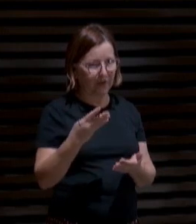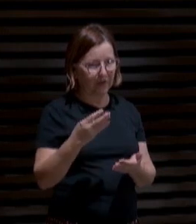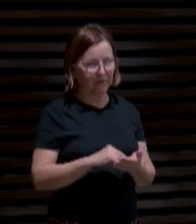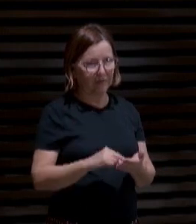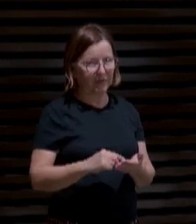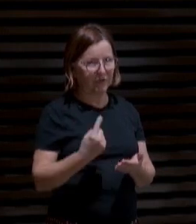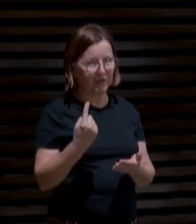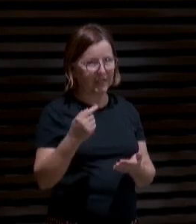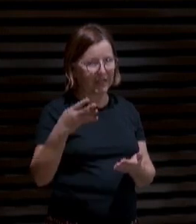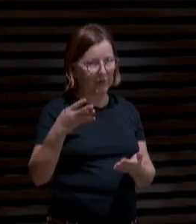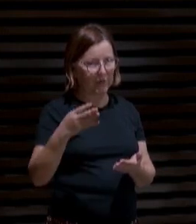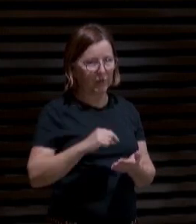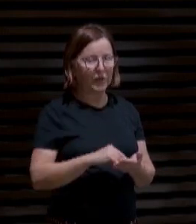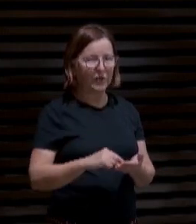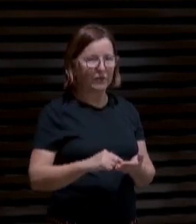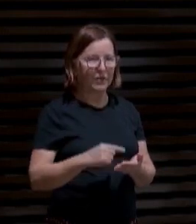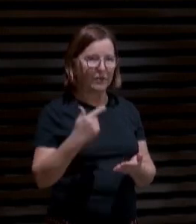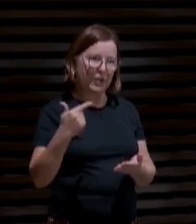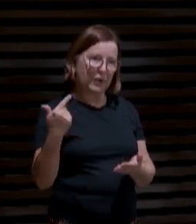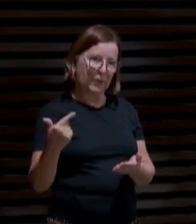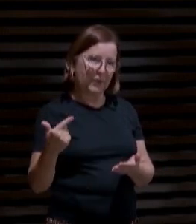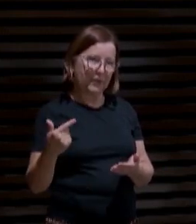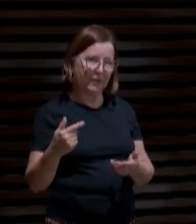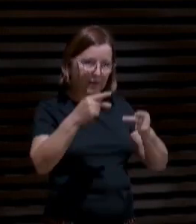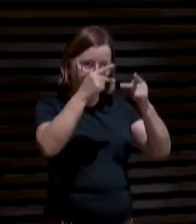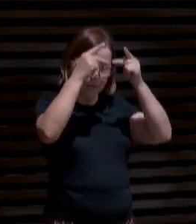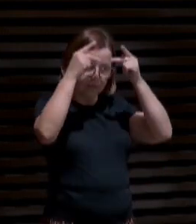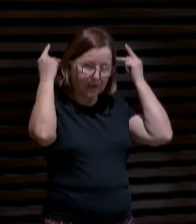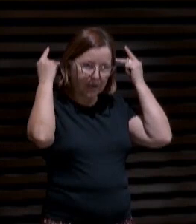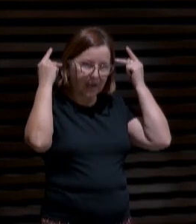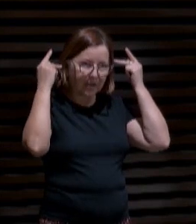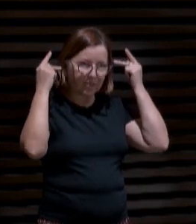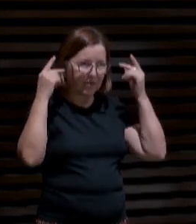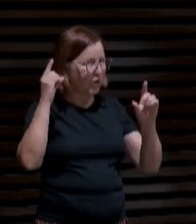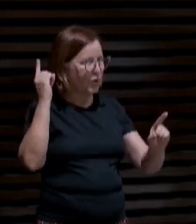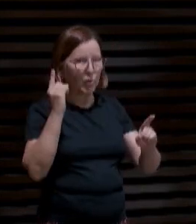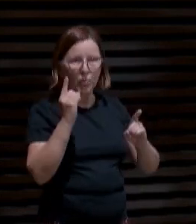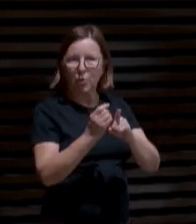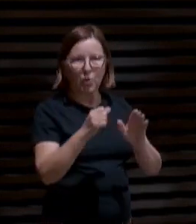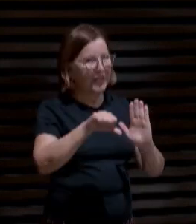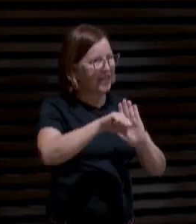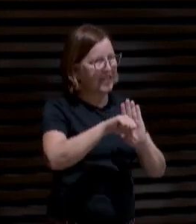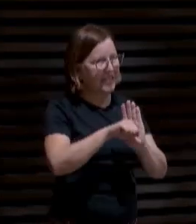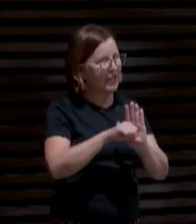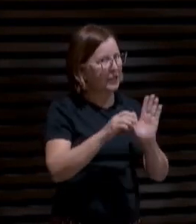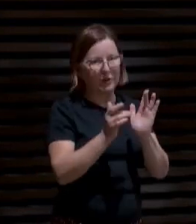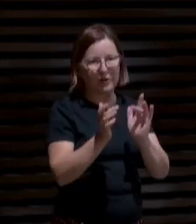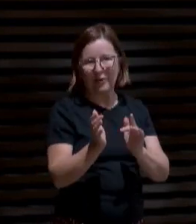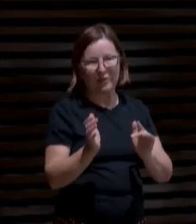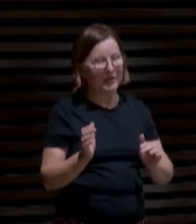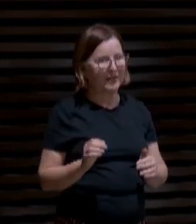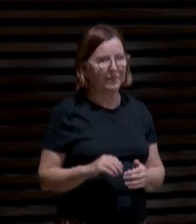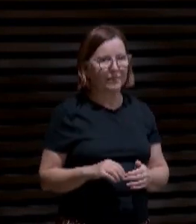14 e verso 22, que Pilatos não vê crime em Jesus. Disse